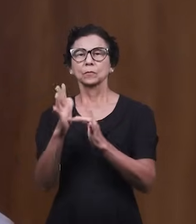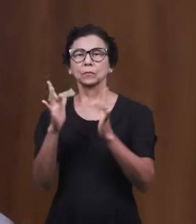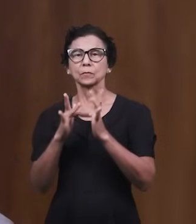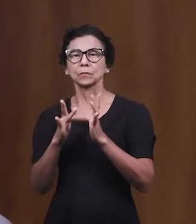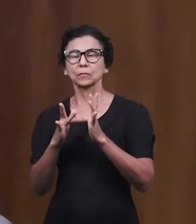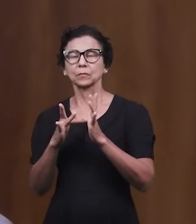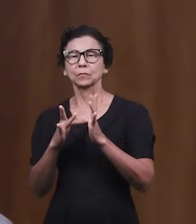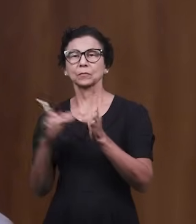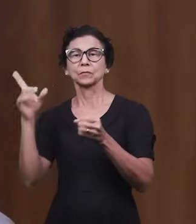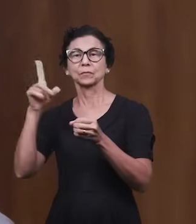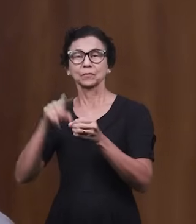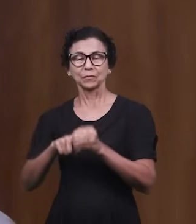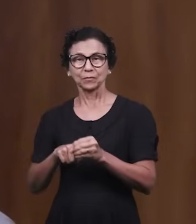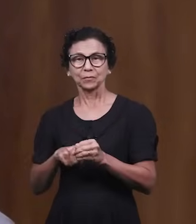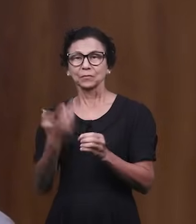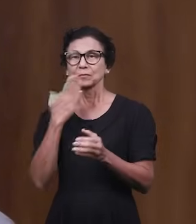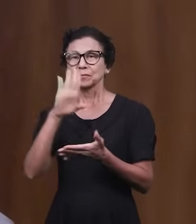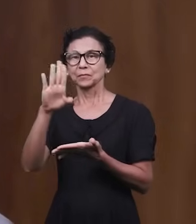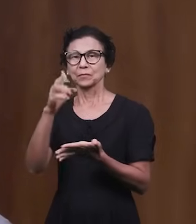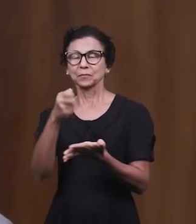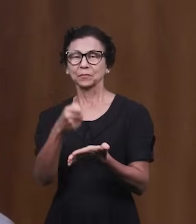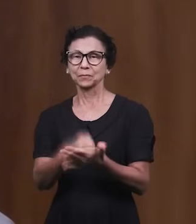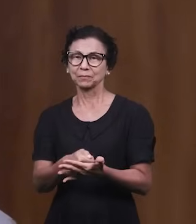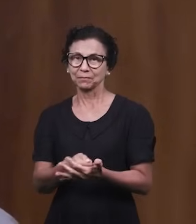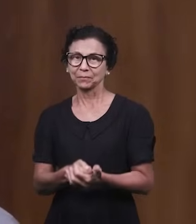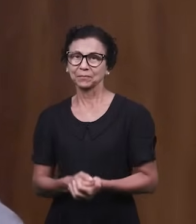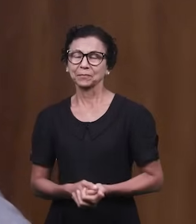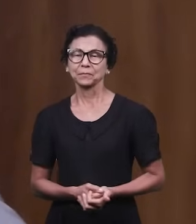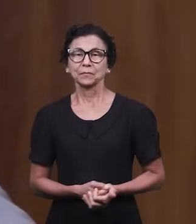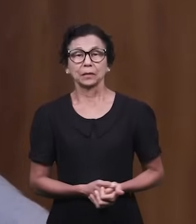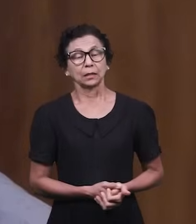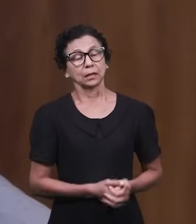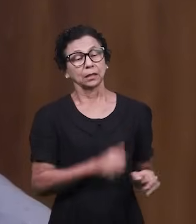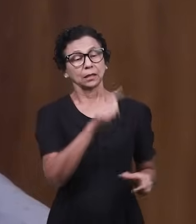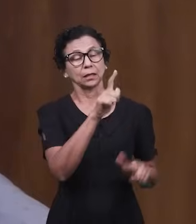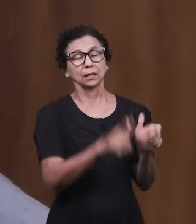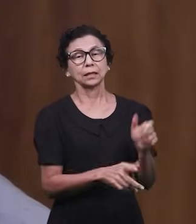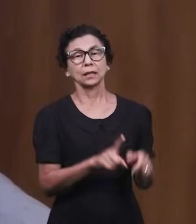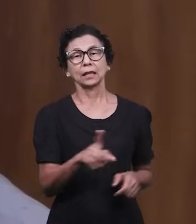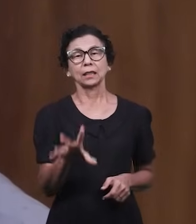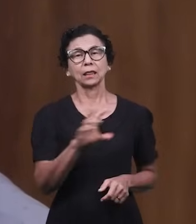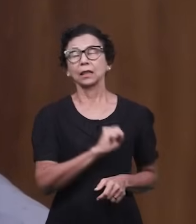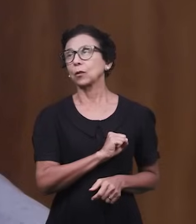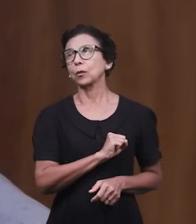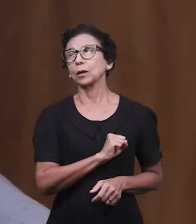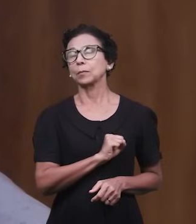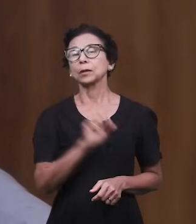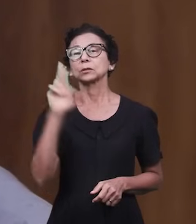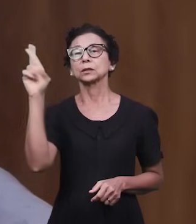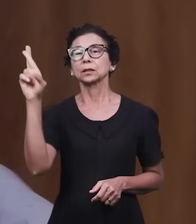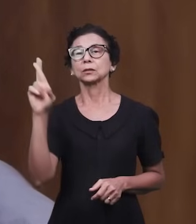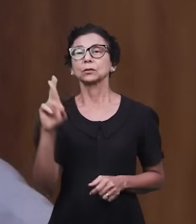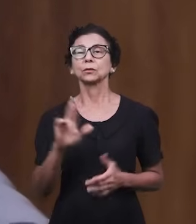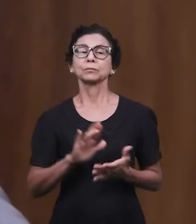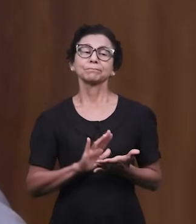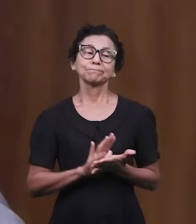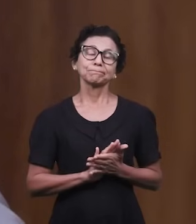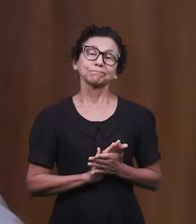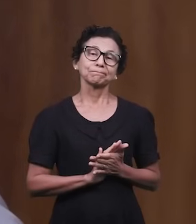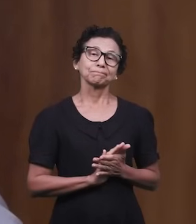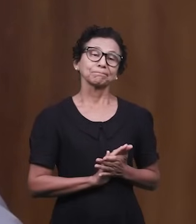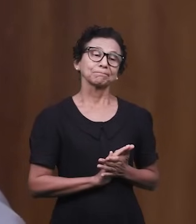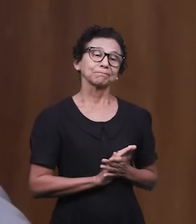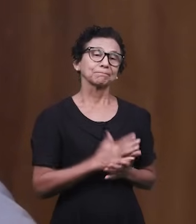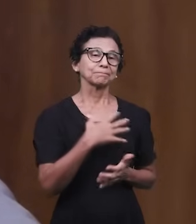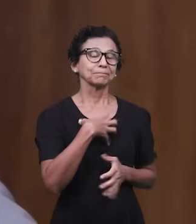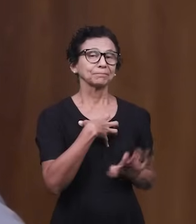que ama esse dia, aquele que não ama o Senhor, aquele que não ama, ele está fora desse projeto. Mas aquele que ama o